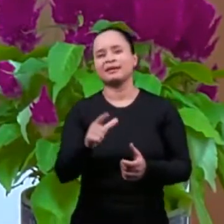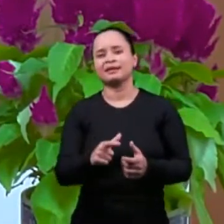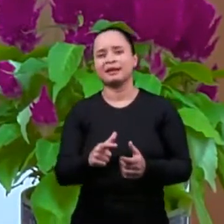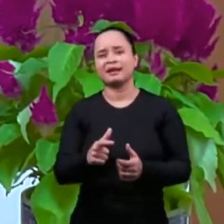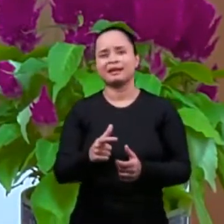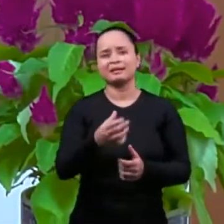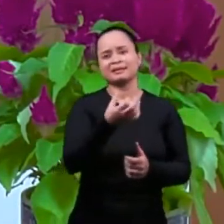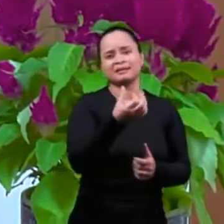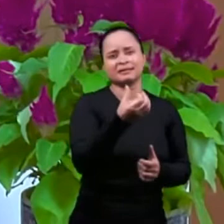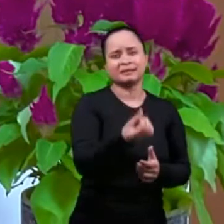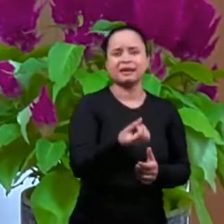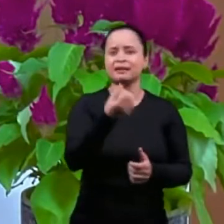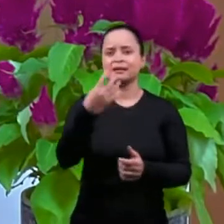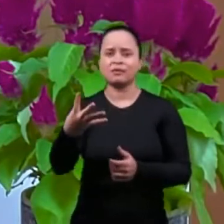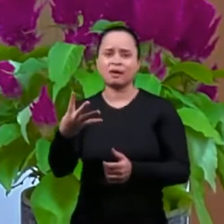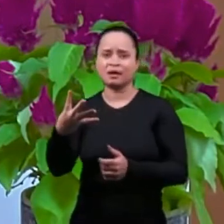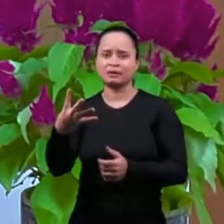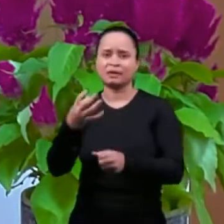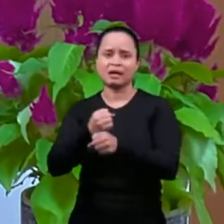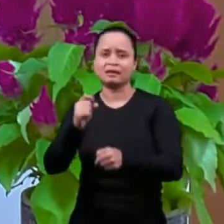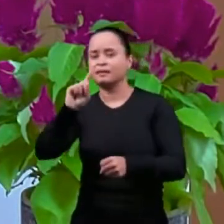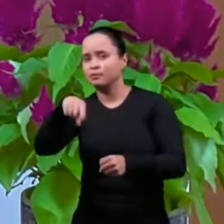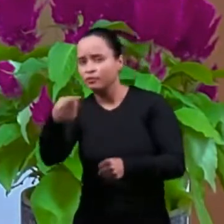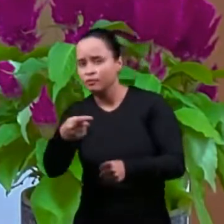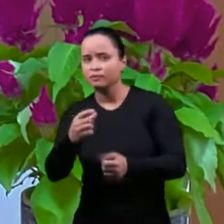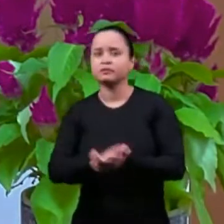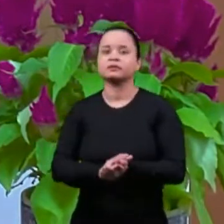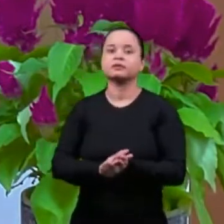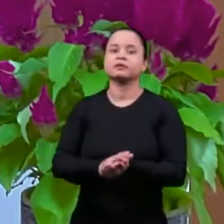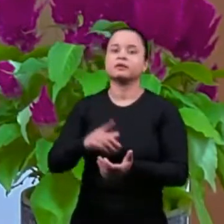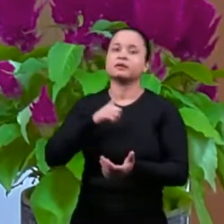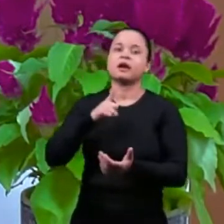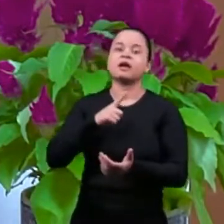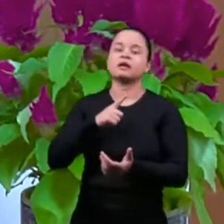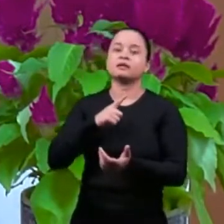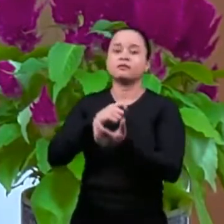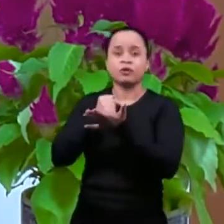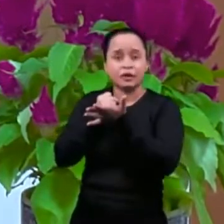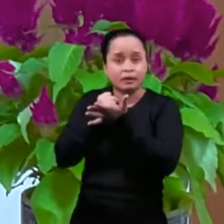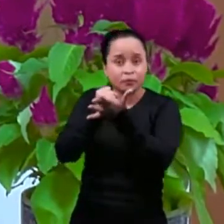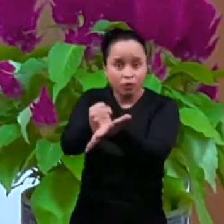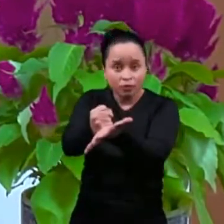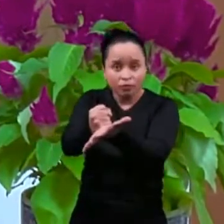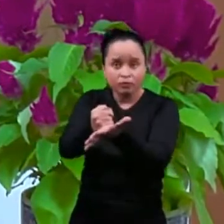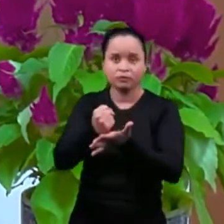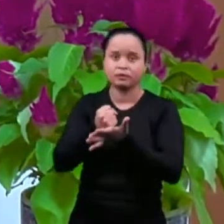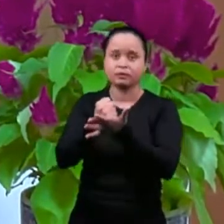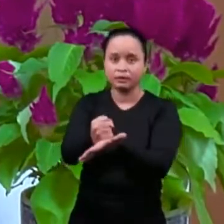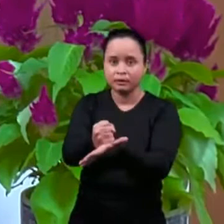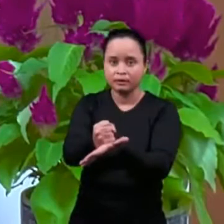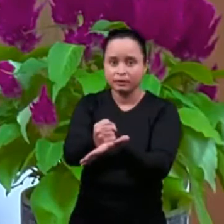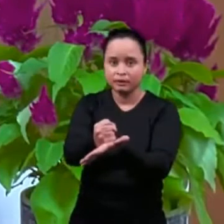64 depois, foi ele ajudante, ele era assistente de Nero. E Nero,